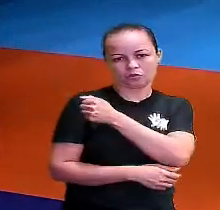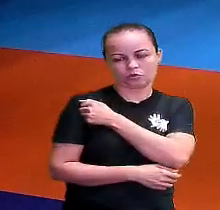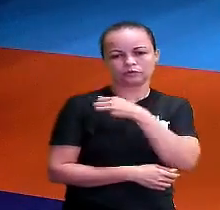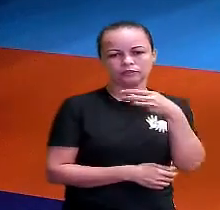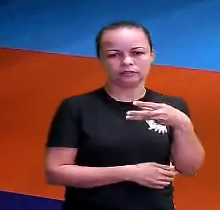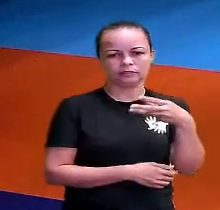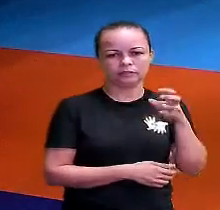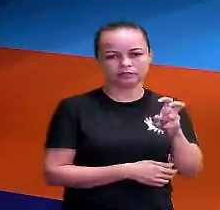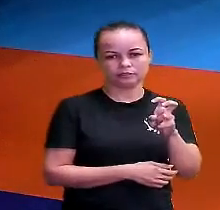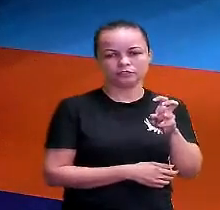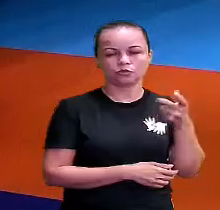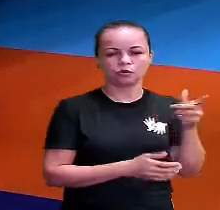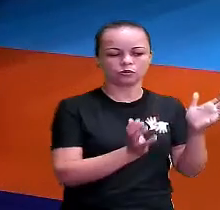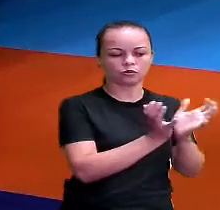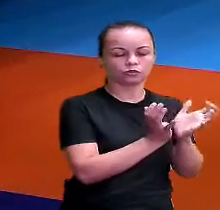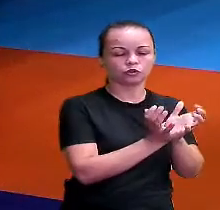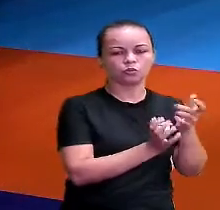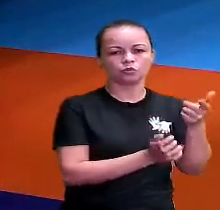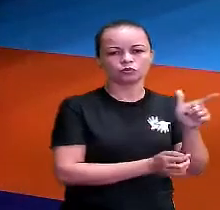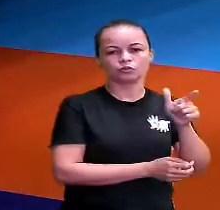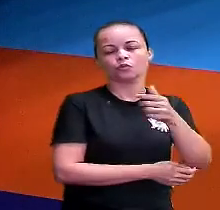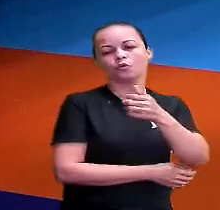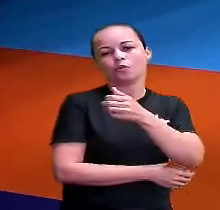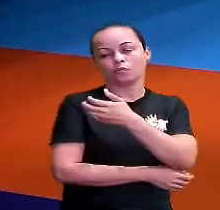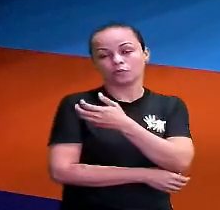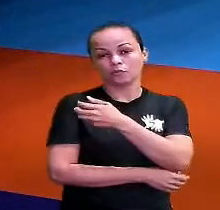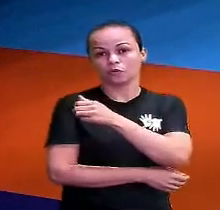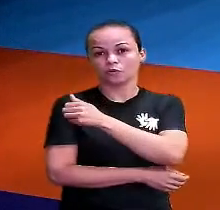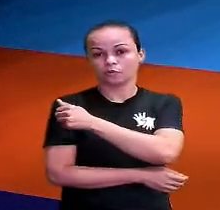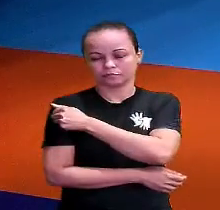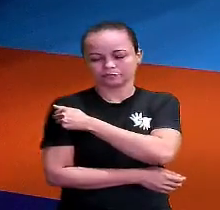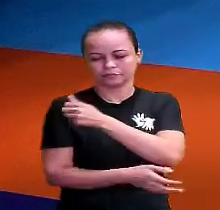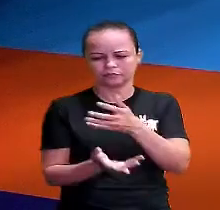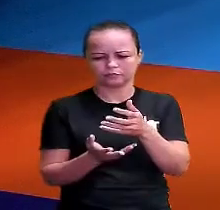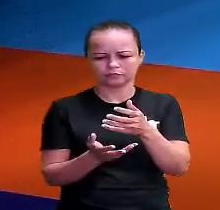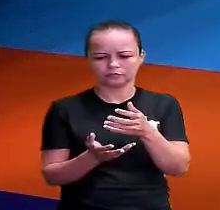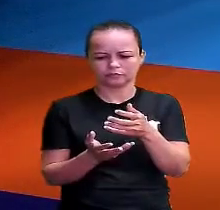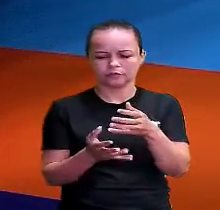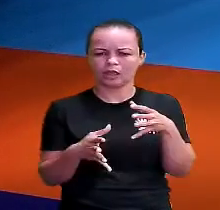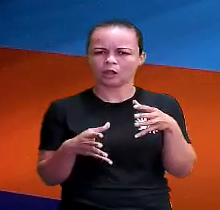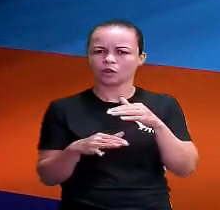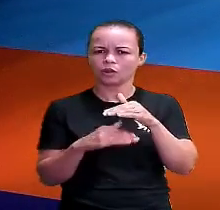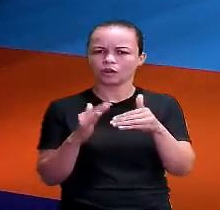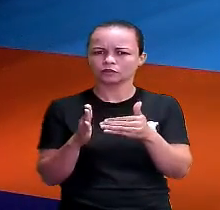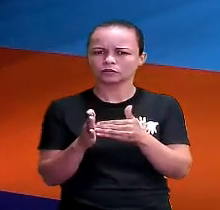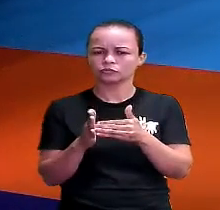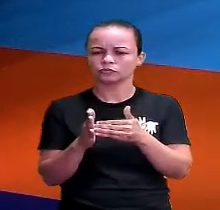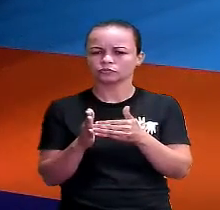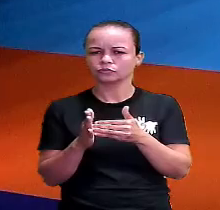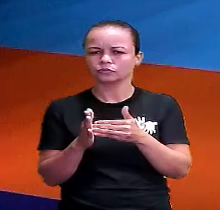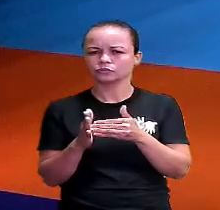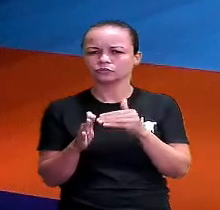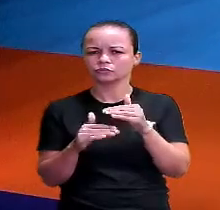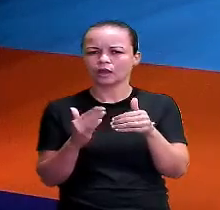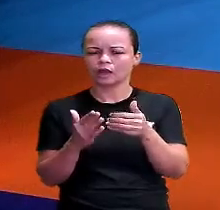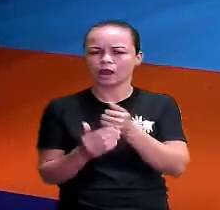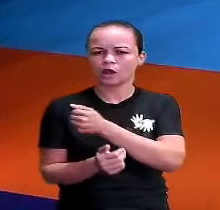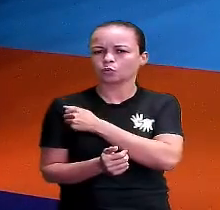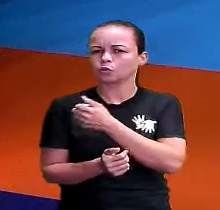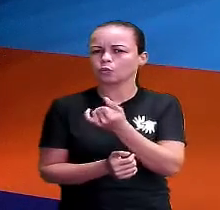da outra. Quantos alunos participaram ao todo? Eita, conseguiram entender? Teve